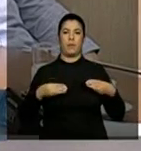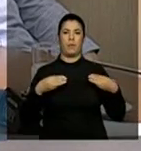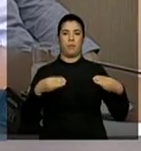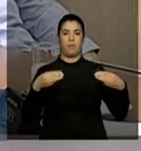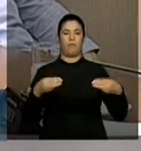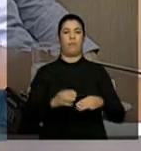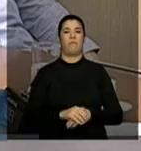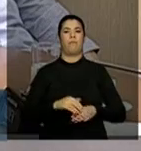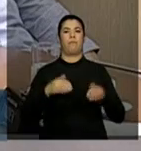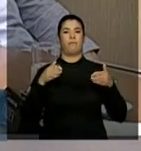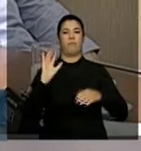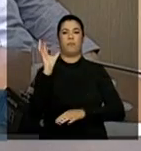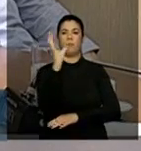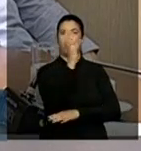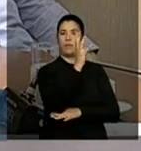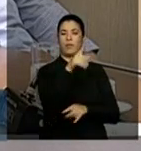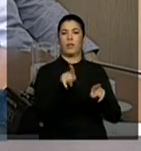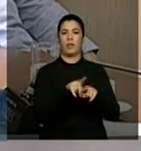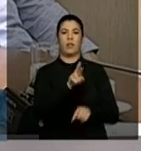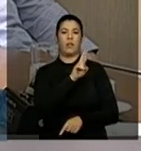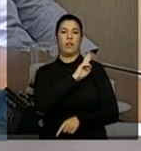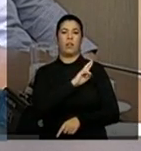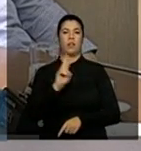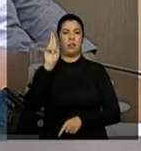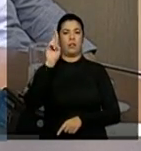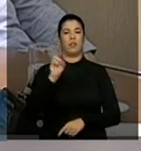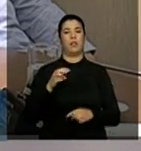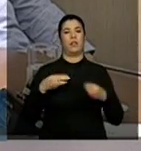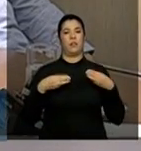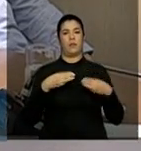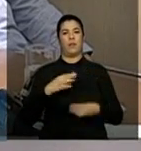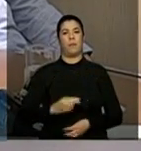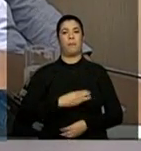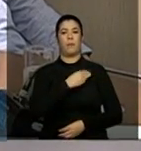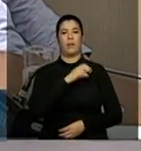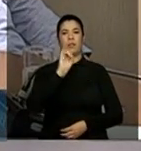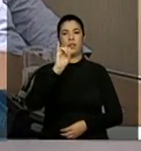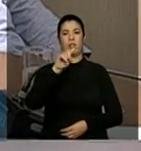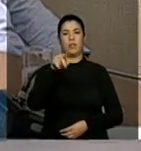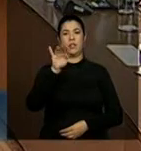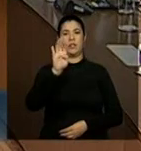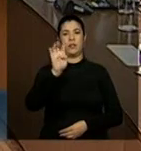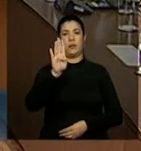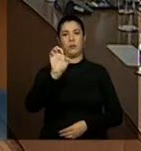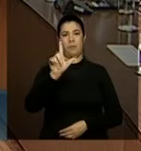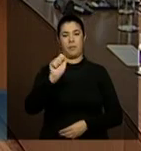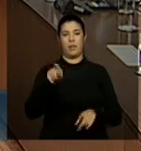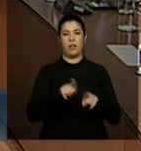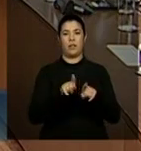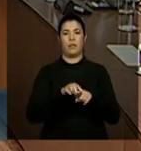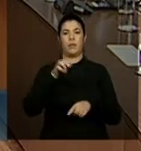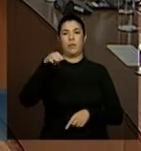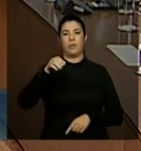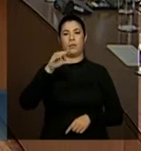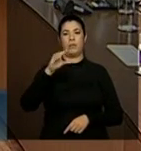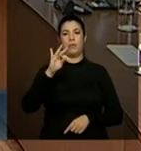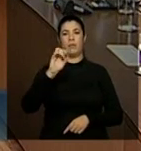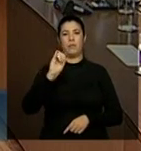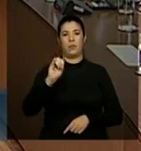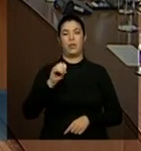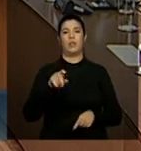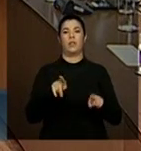Ambiente, a liderança da ministra Isabela, também a participação e o suporte ativo do MCTI, obviamente o